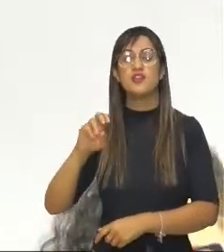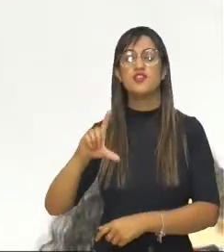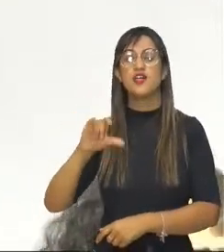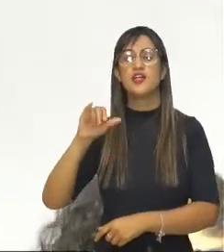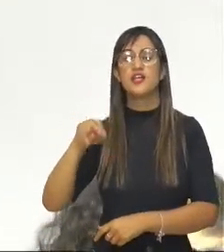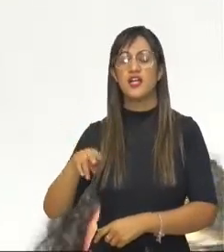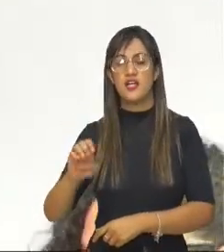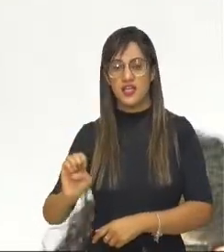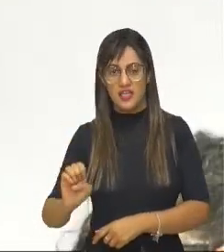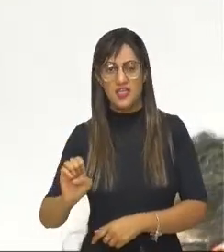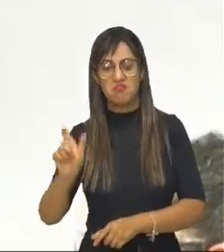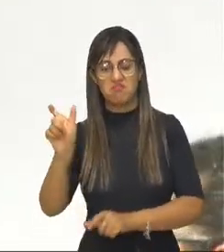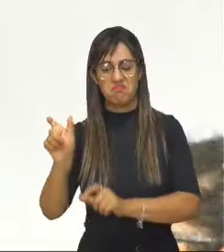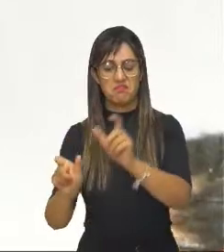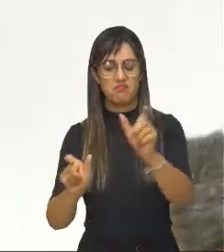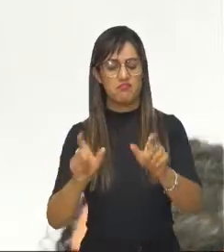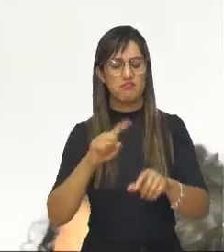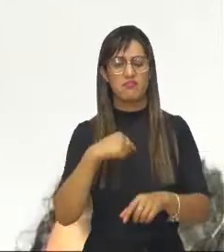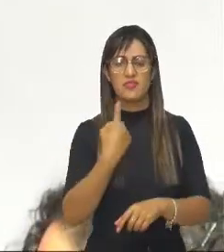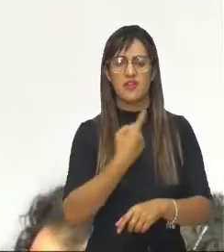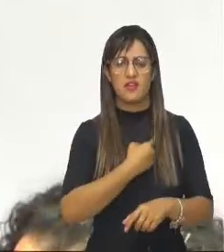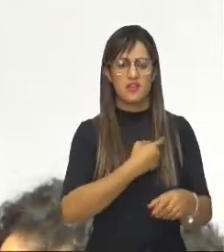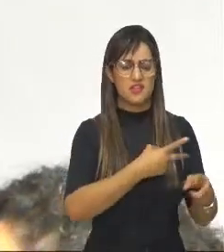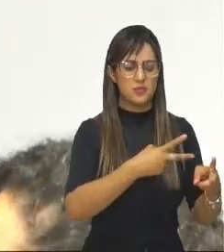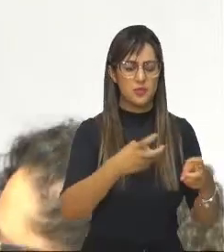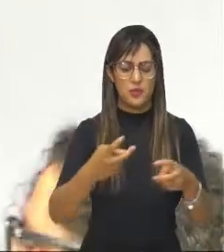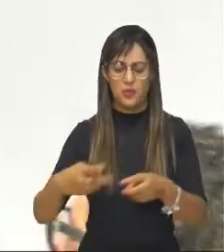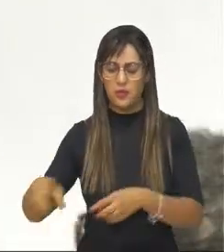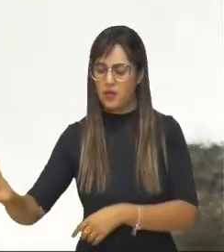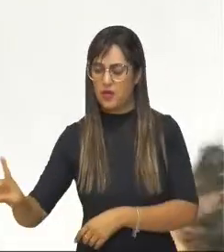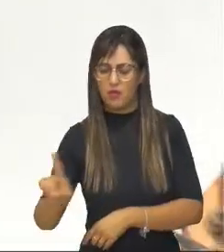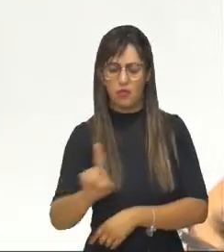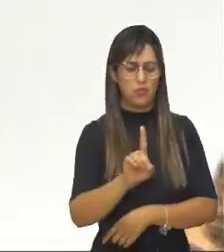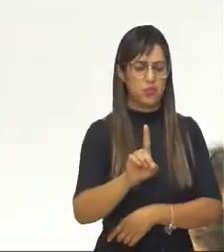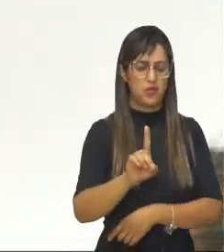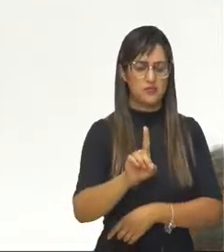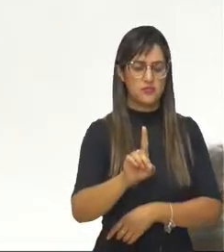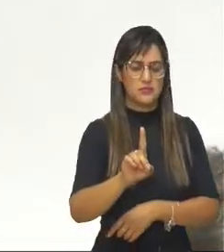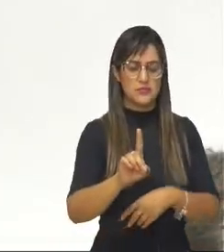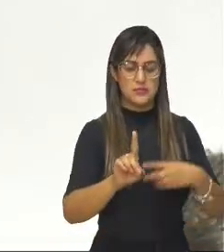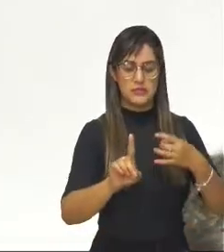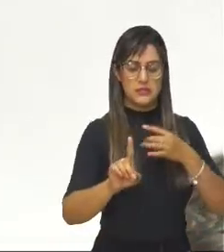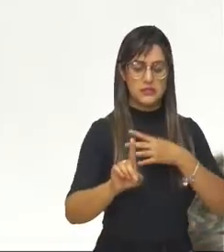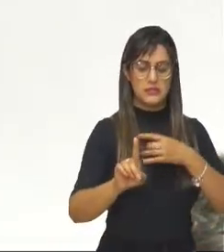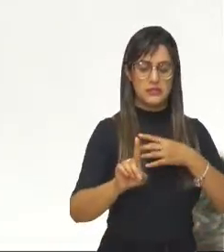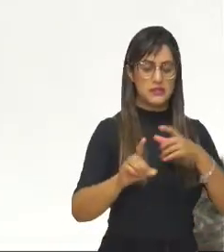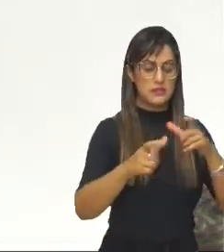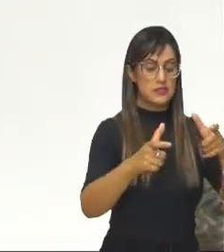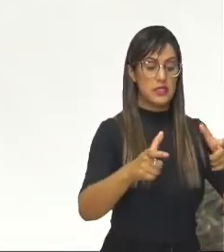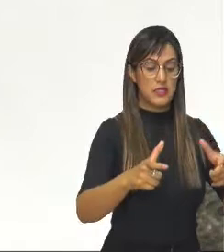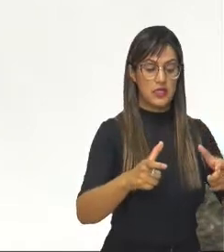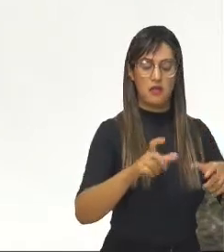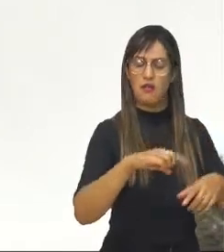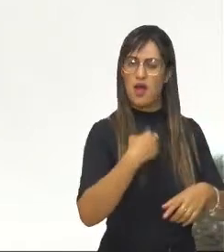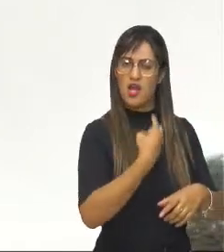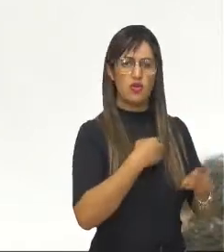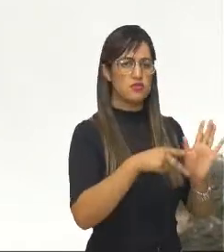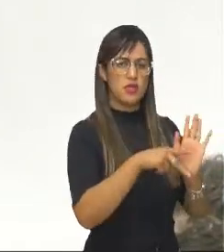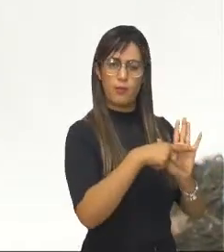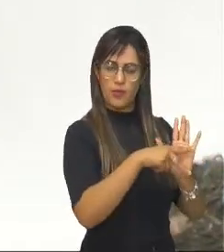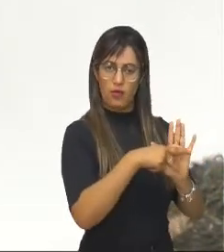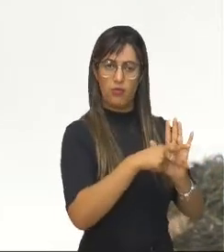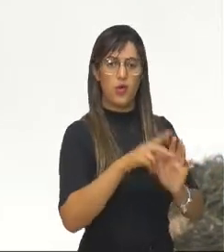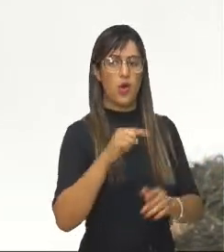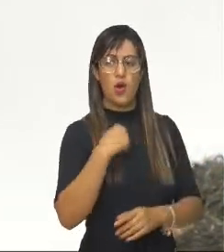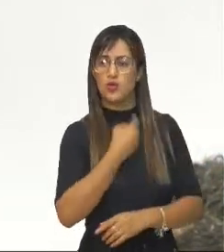né? E, às vezes, a gente chega nos espaços se tremendo de medo. Um espaço que é nosso. Esse espaço é nosso. A gente